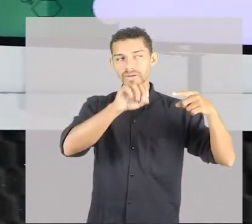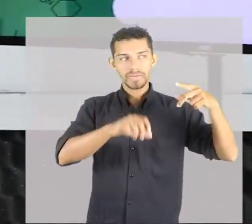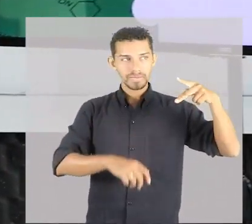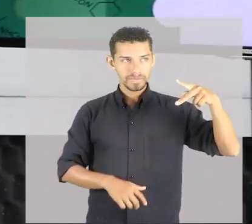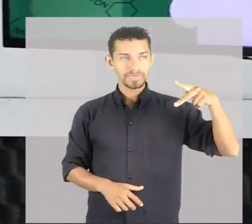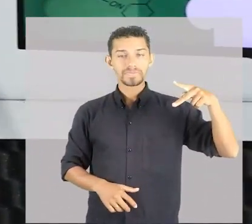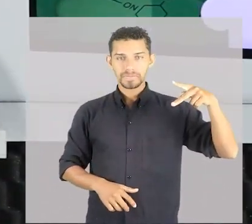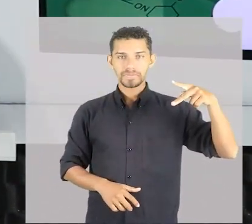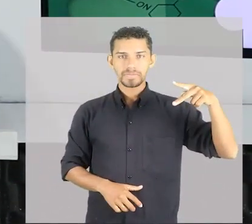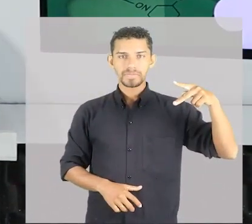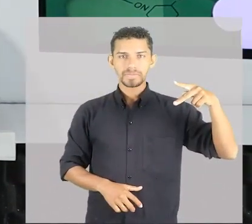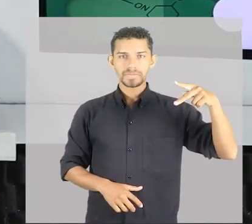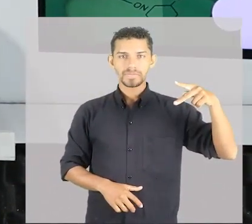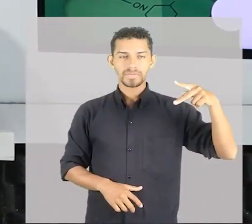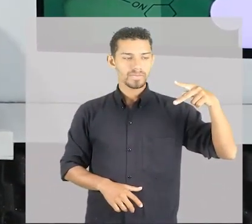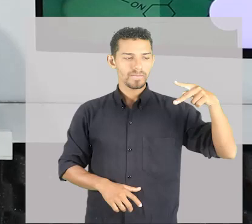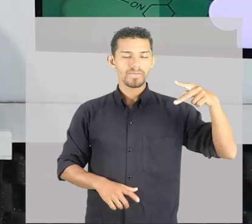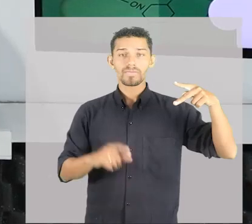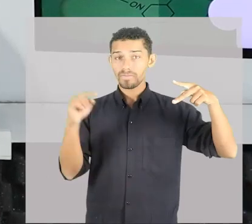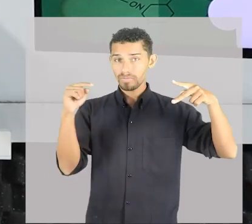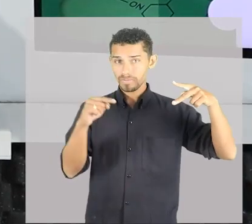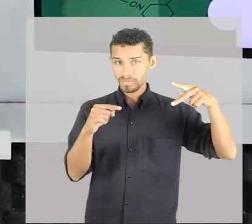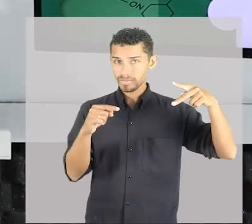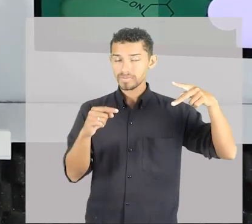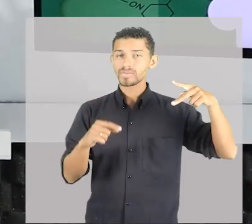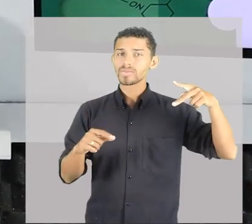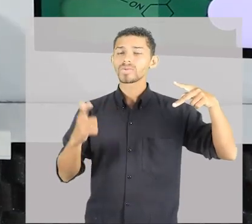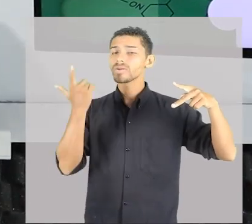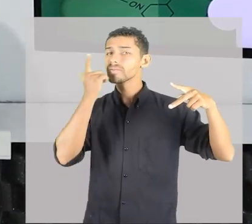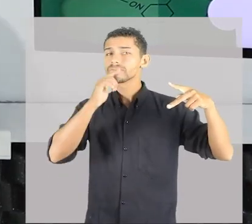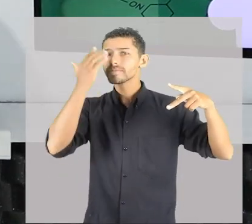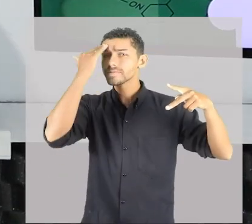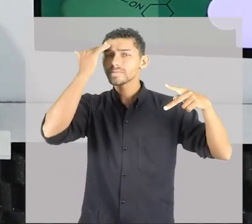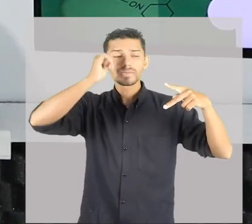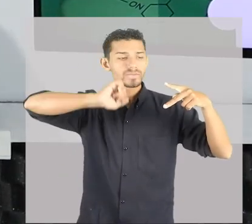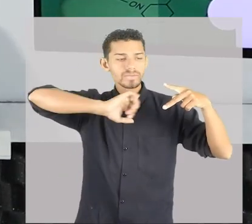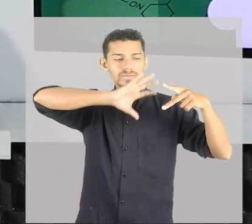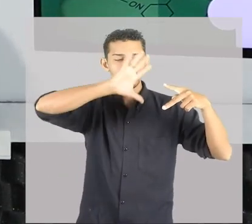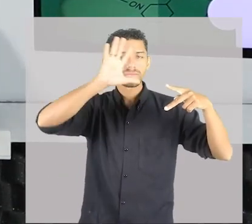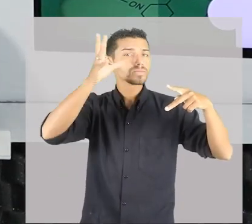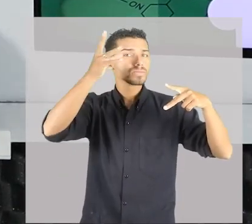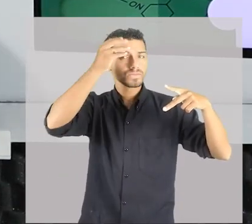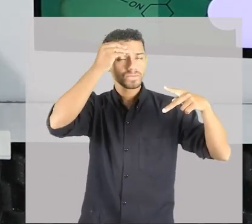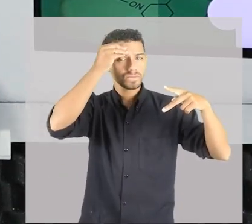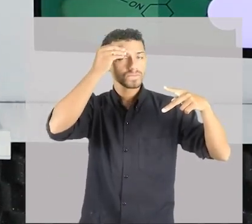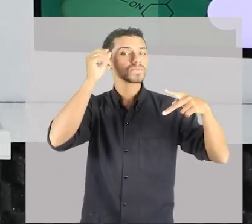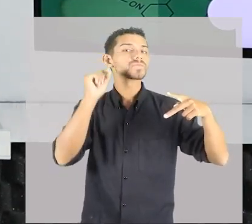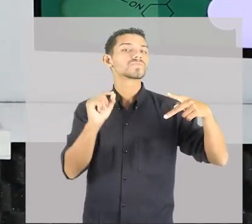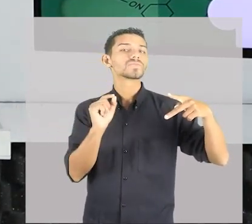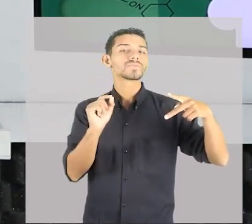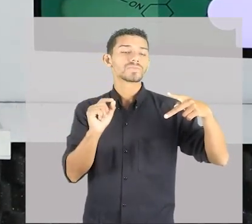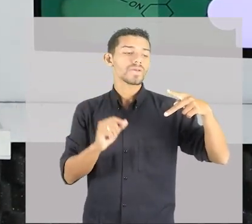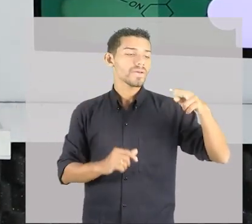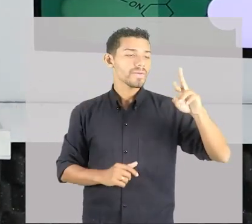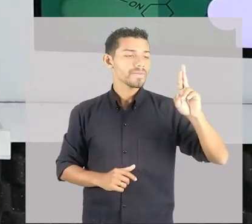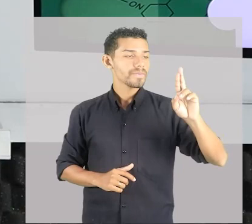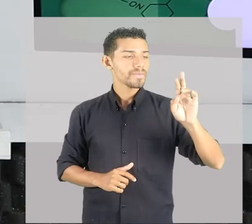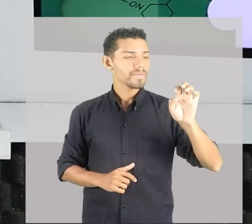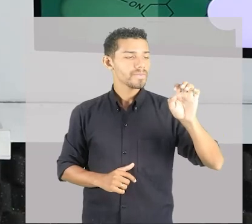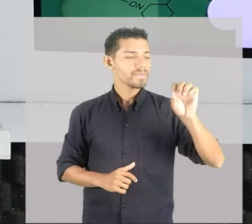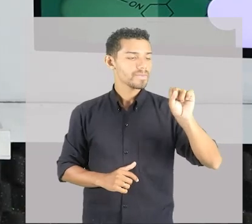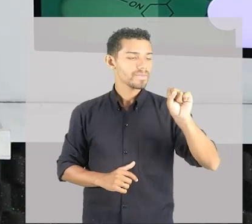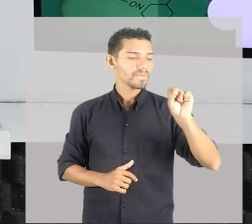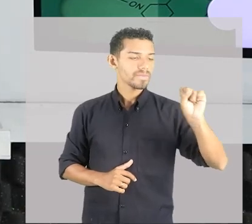pressão Ok pressão eu quero que você tenha uma coisa na sua cabeça uma relação que existe